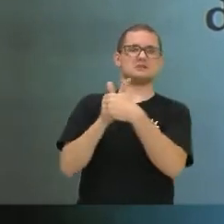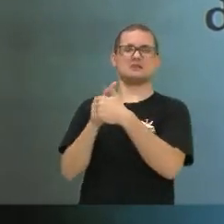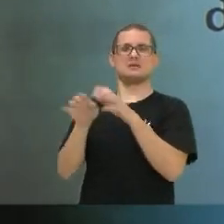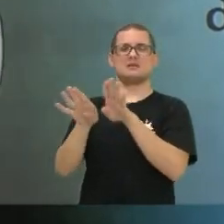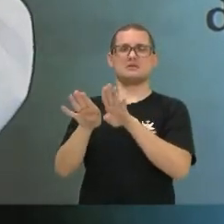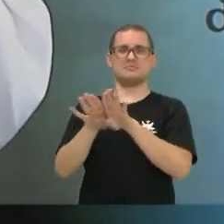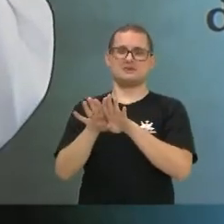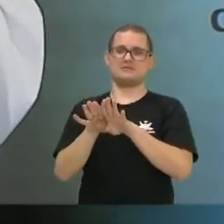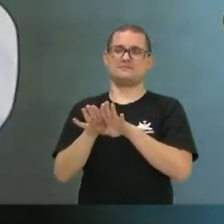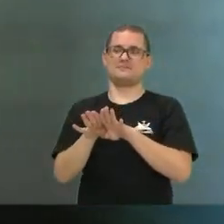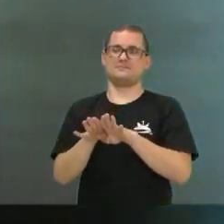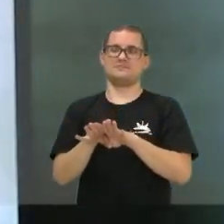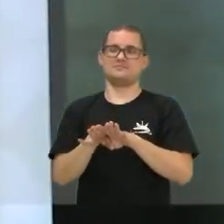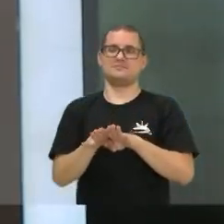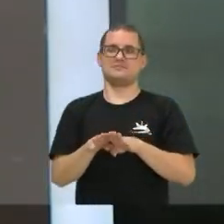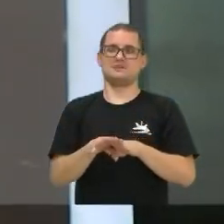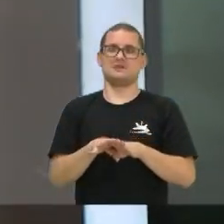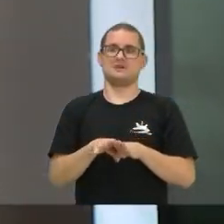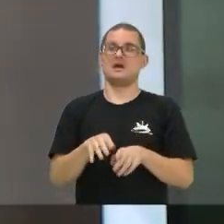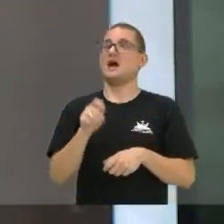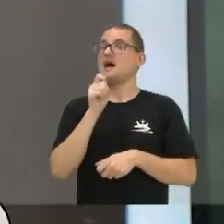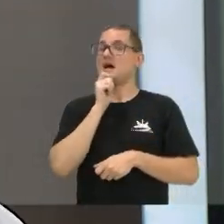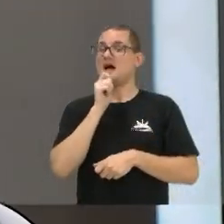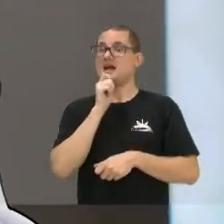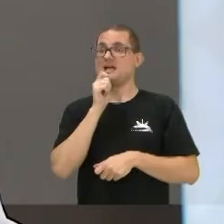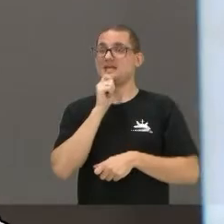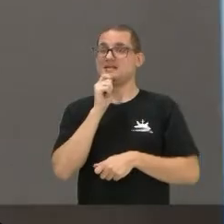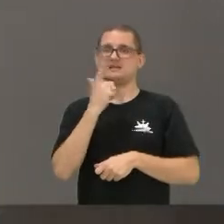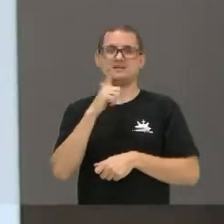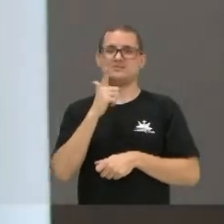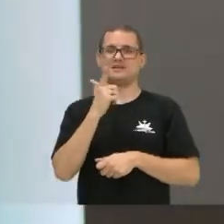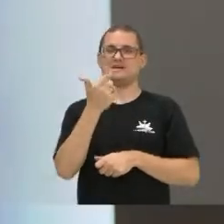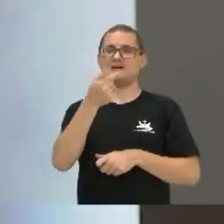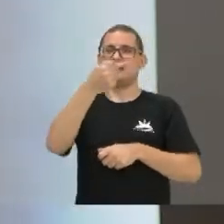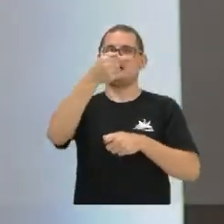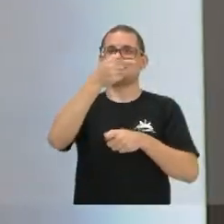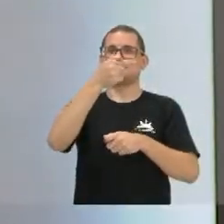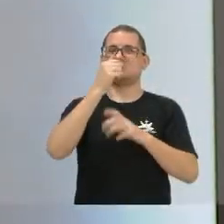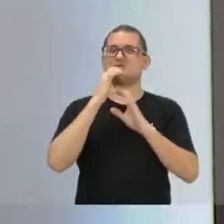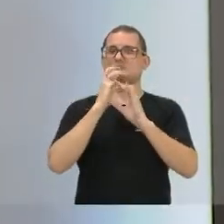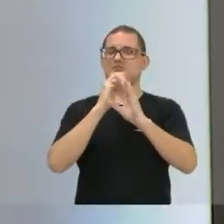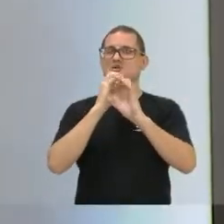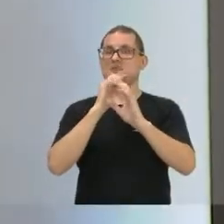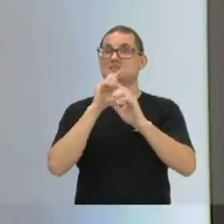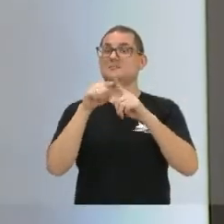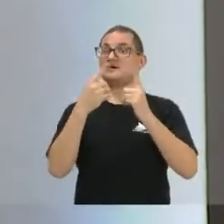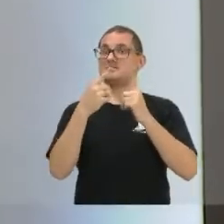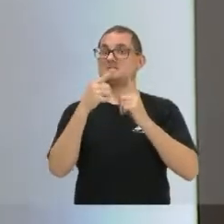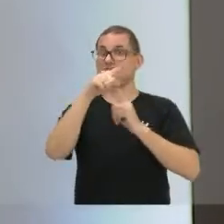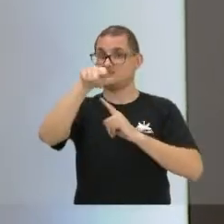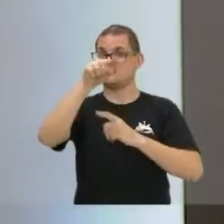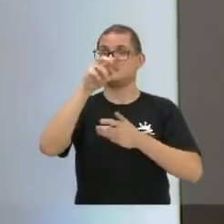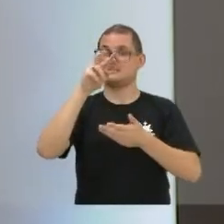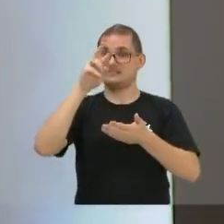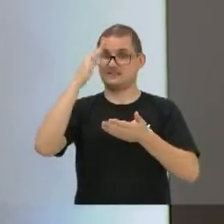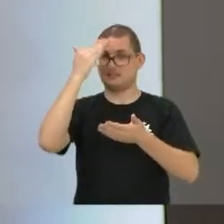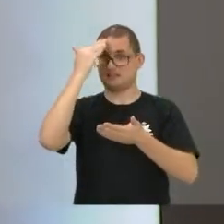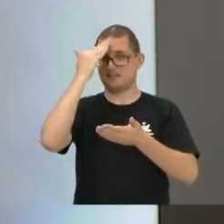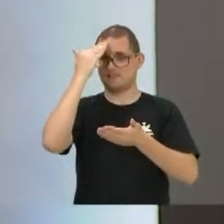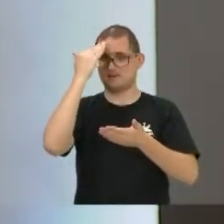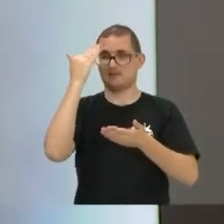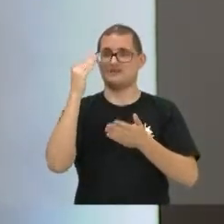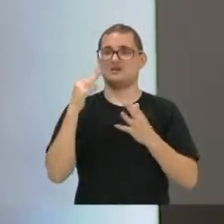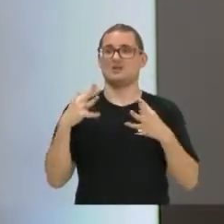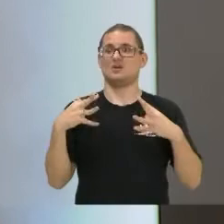e ainda não sou a sétima trombeta mas o leitor sabe venha o que vier